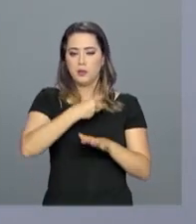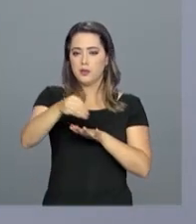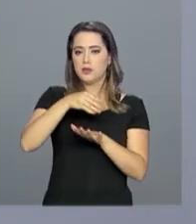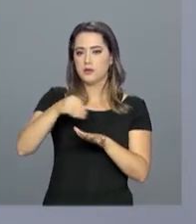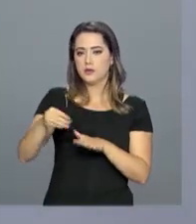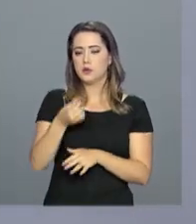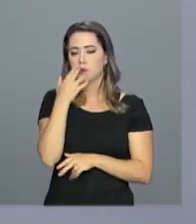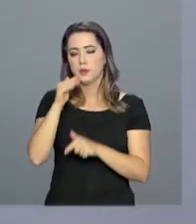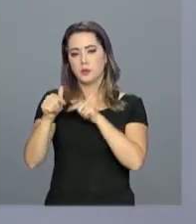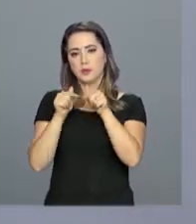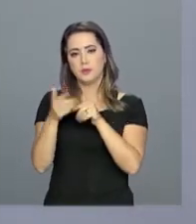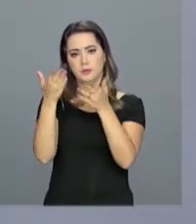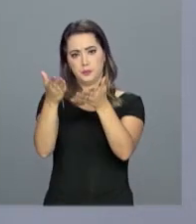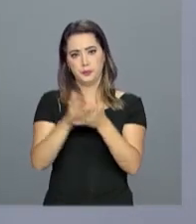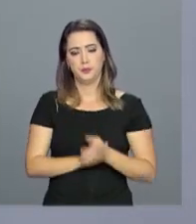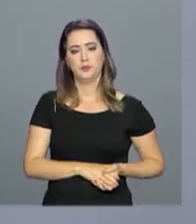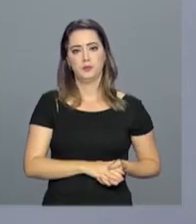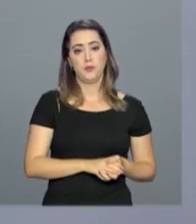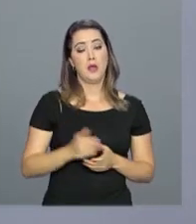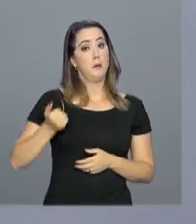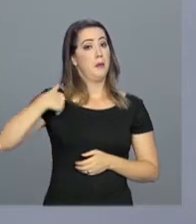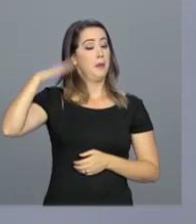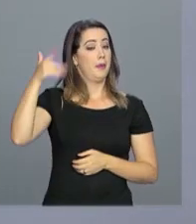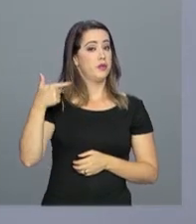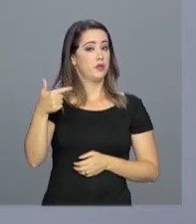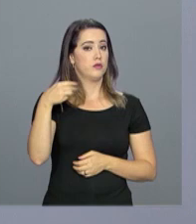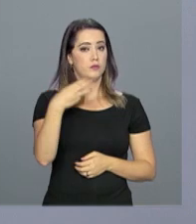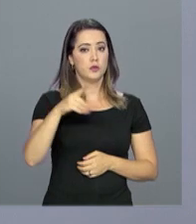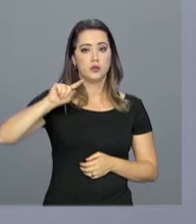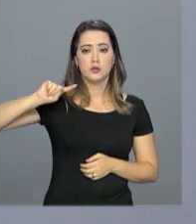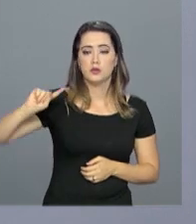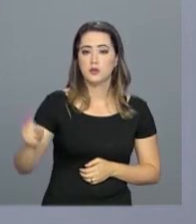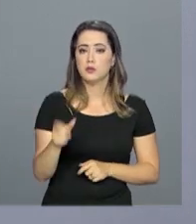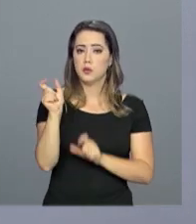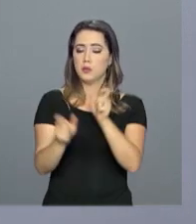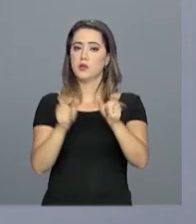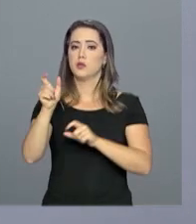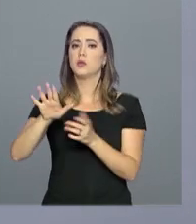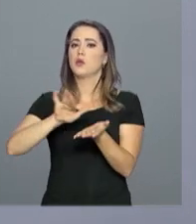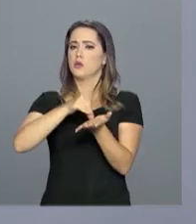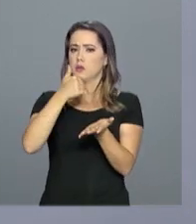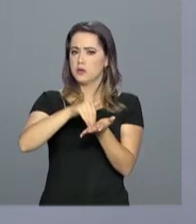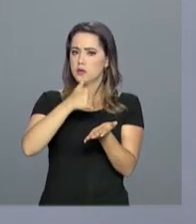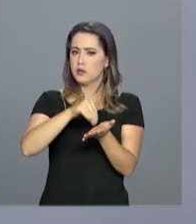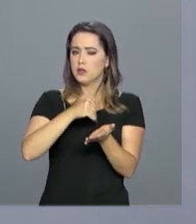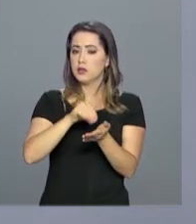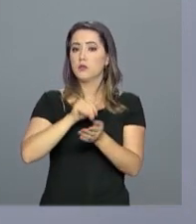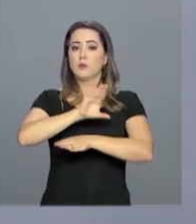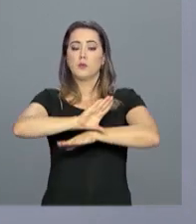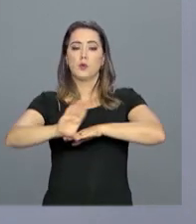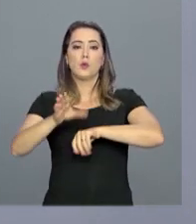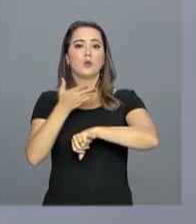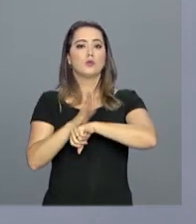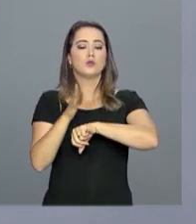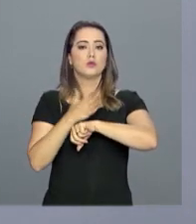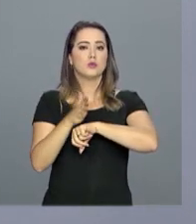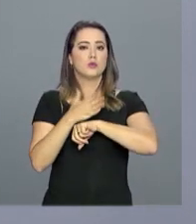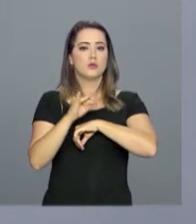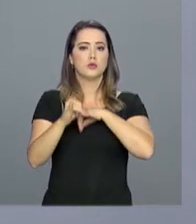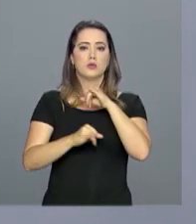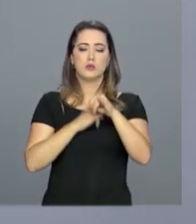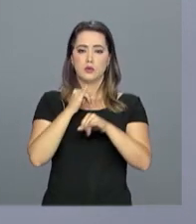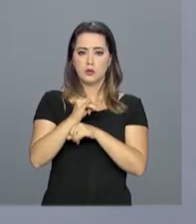informações bom trabalho mais de 23 mil pessoas estão inscritas nos cursos de capacitação online oferecidos pelo ministério